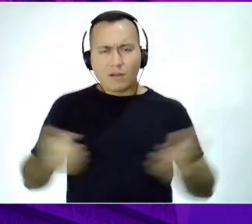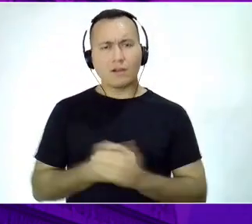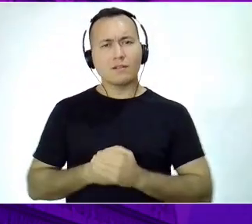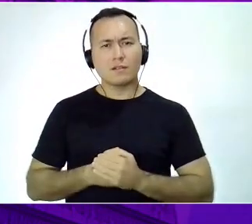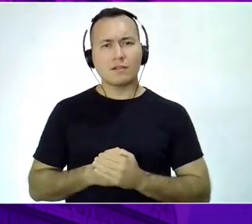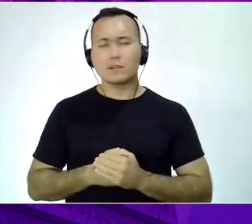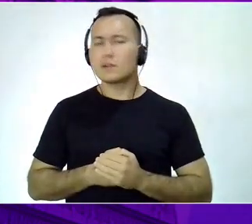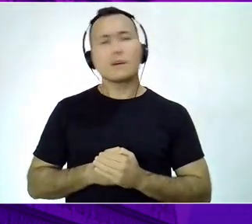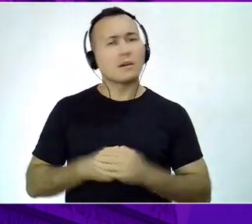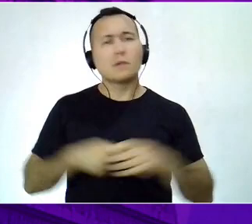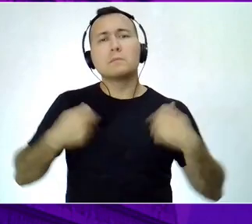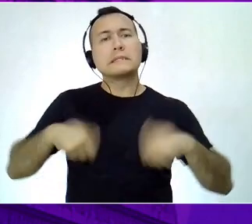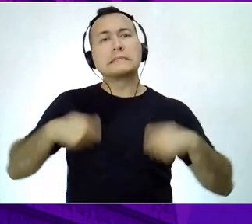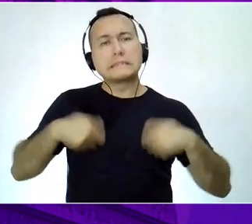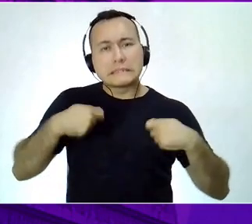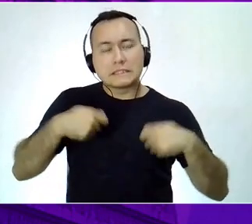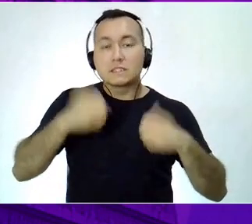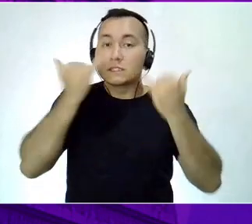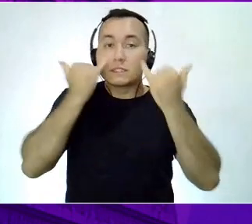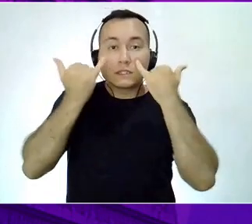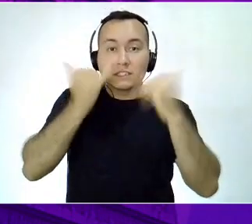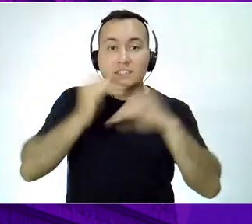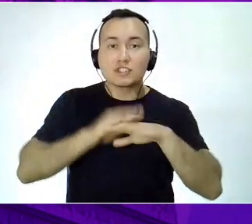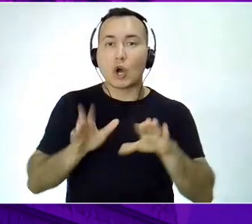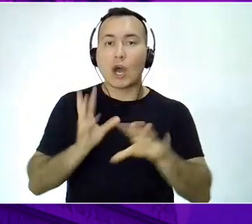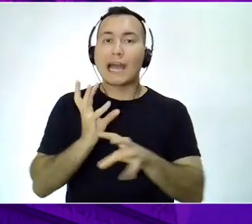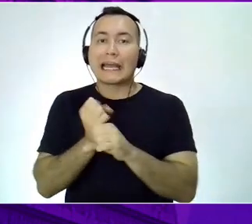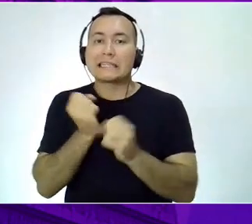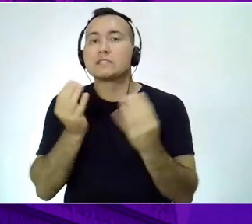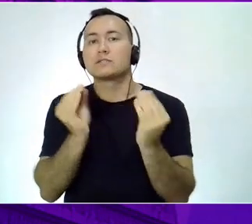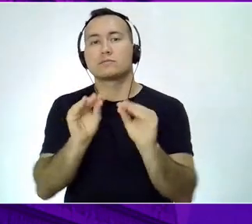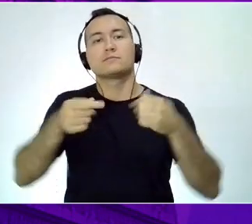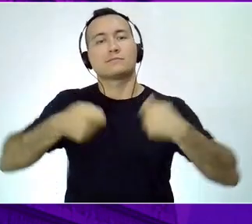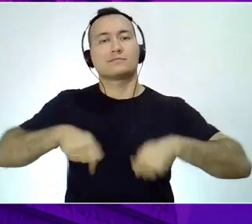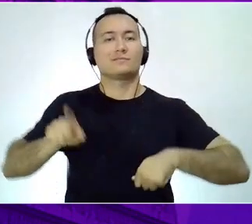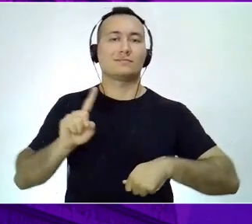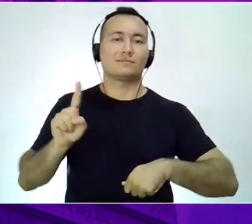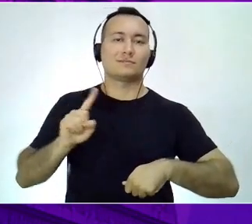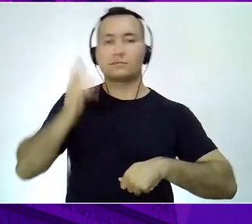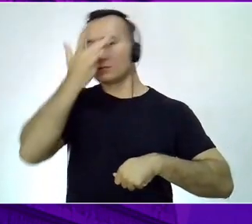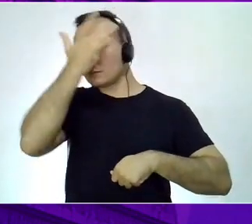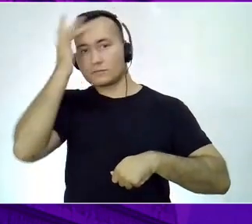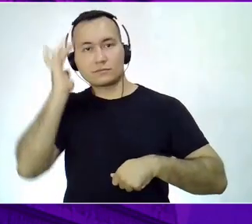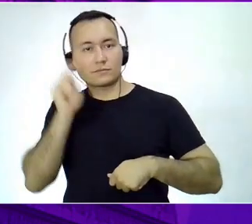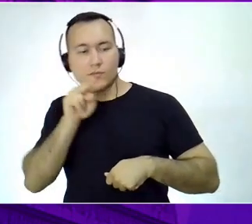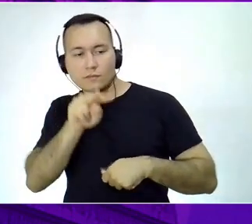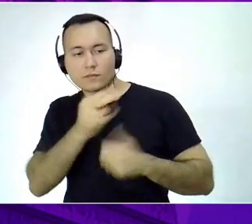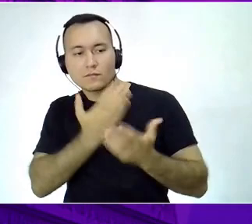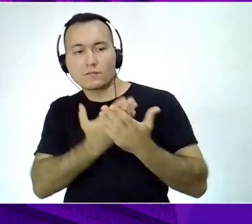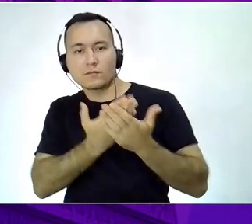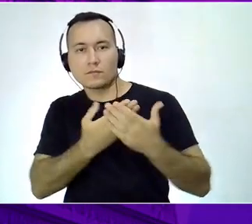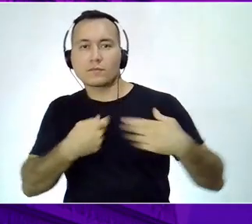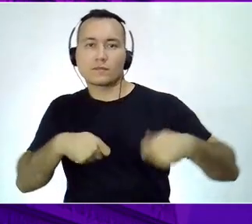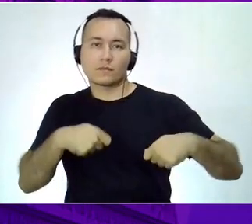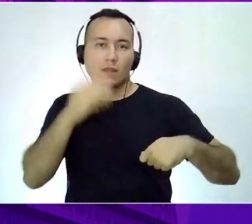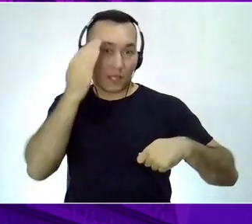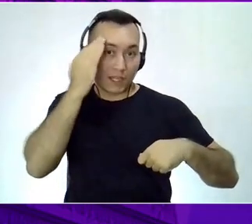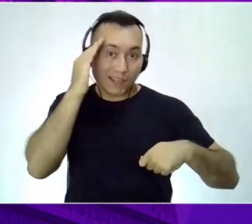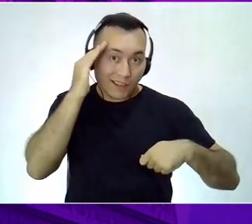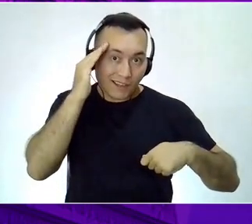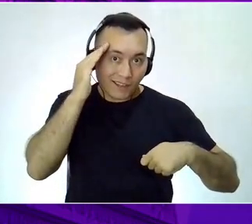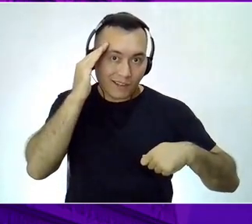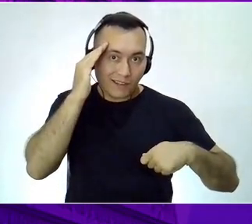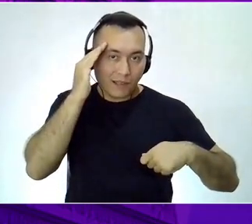deficiência visual, ela vai ler aquele texto alternativo no lugar da imagem, vocês vão tentar buscar uma coisa assim. Agora,